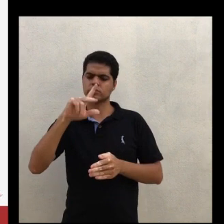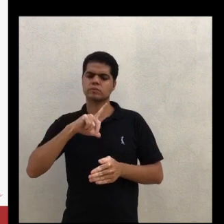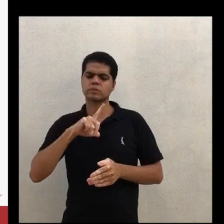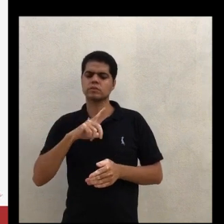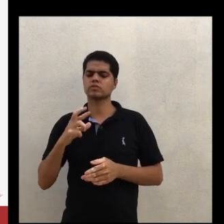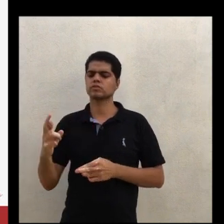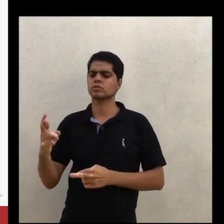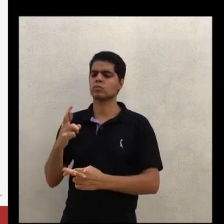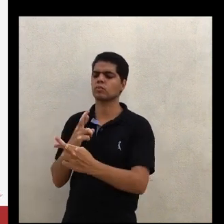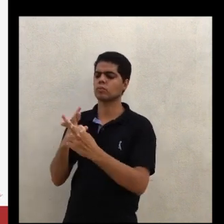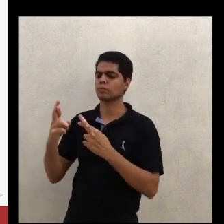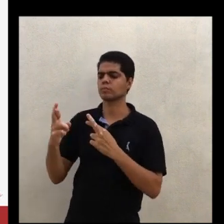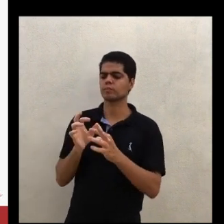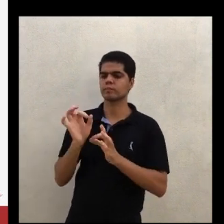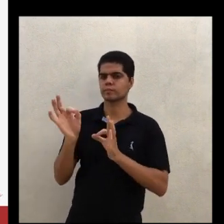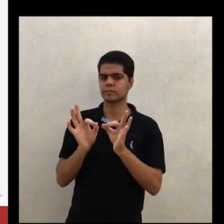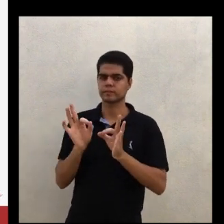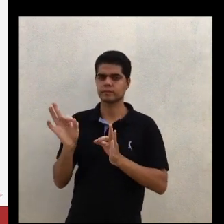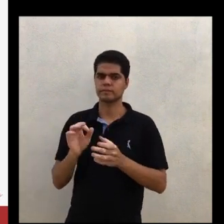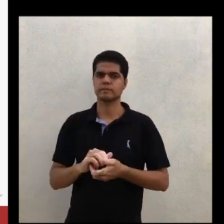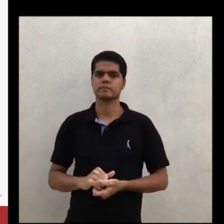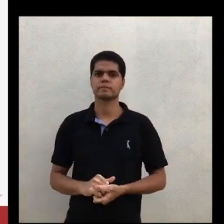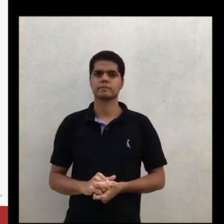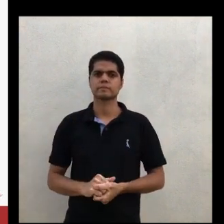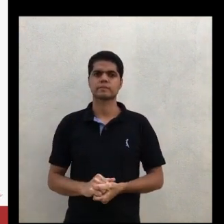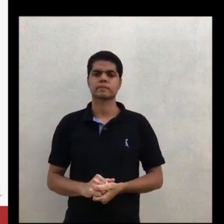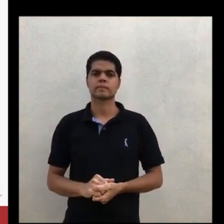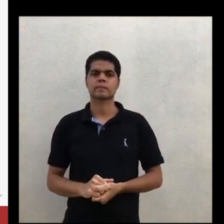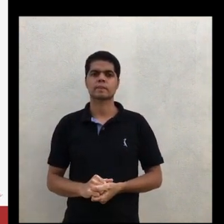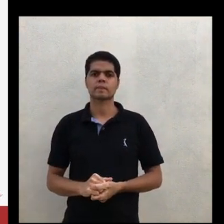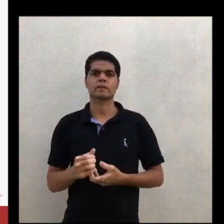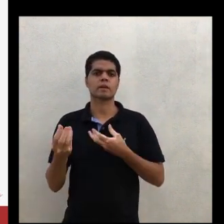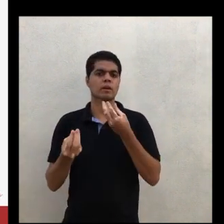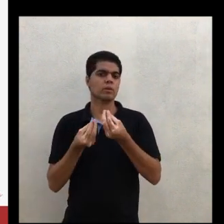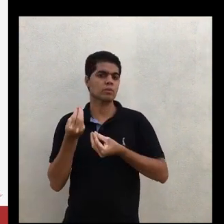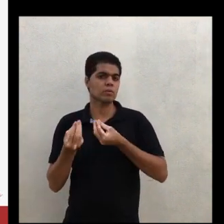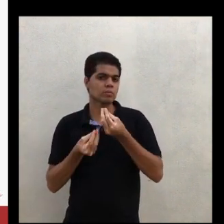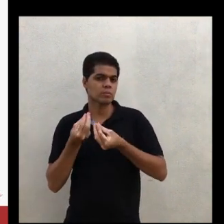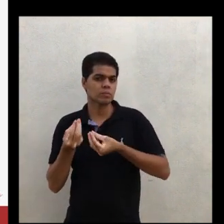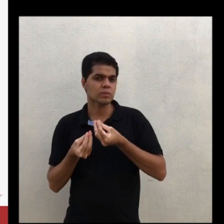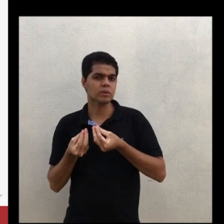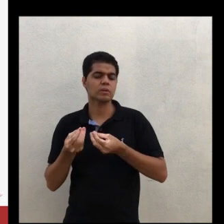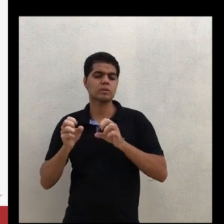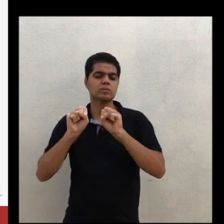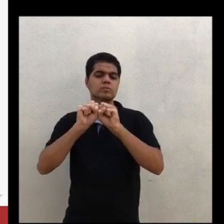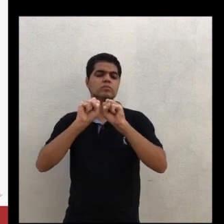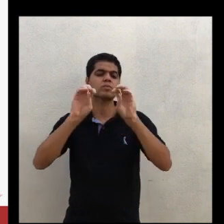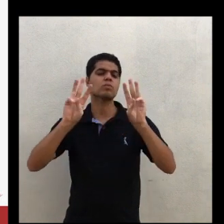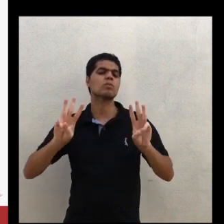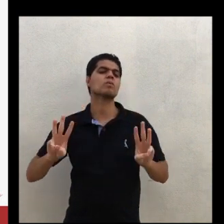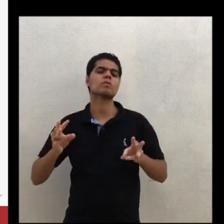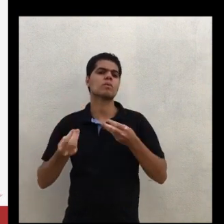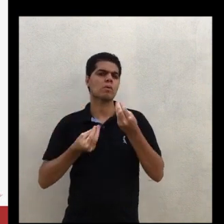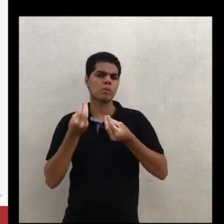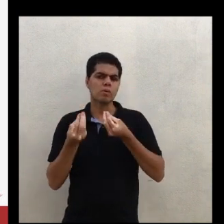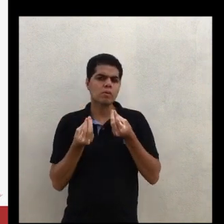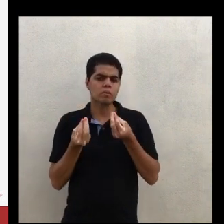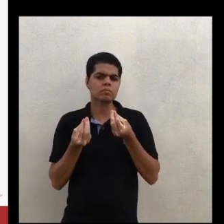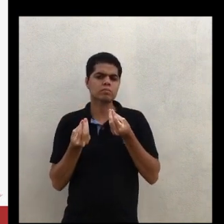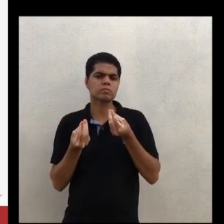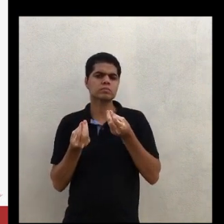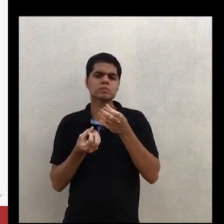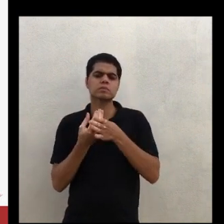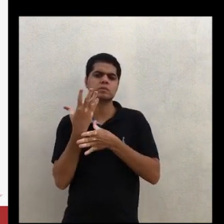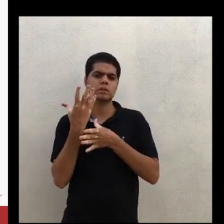Como que a gente vai fazer isso aqui no software? O nosso software é muito simples trabalhar com ele. Tá? O que você tem